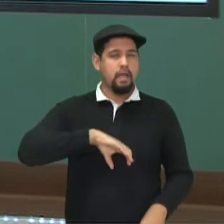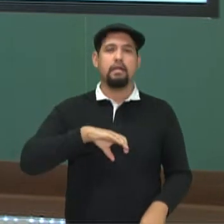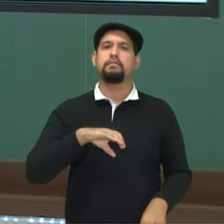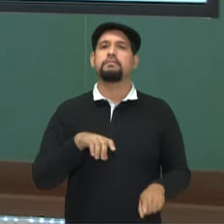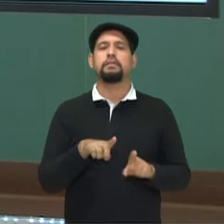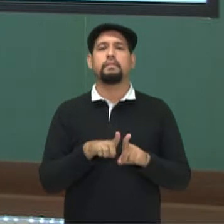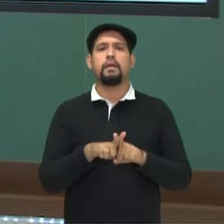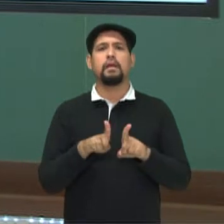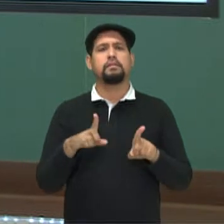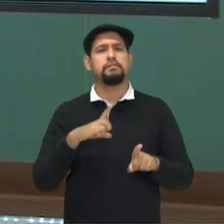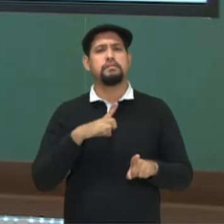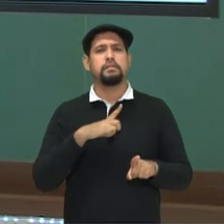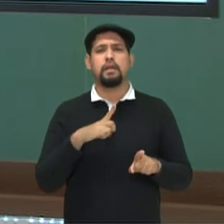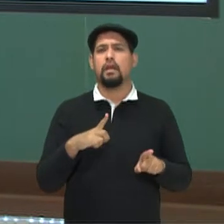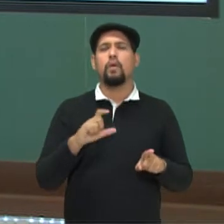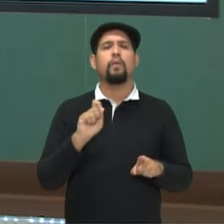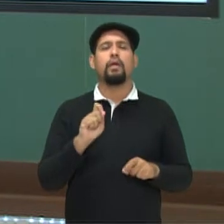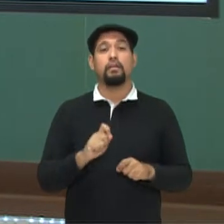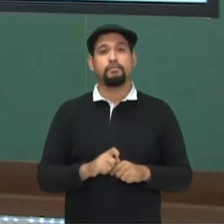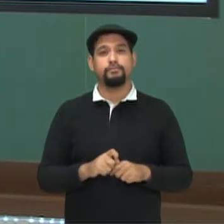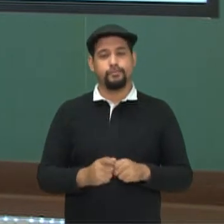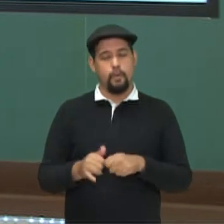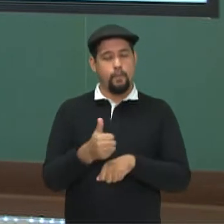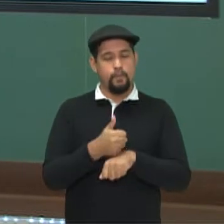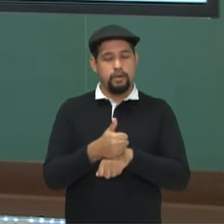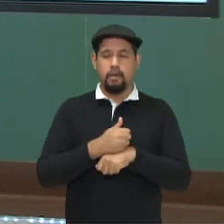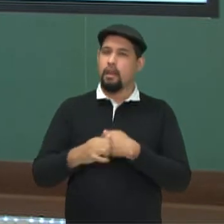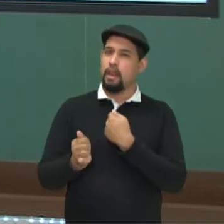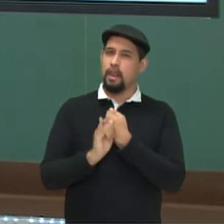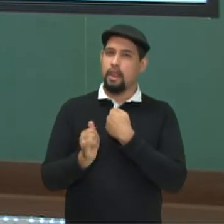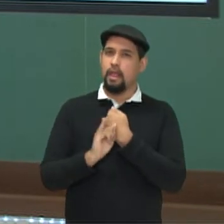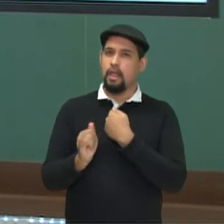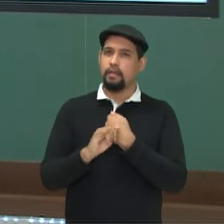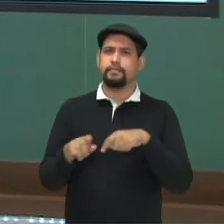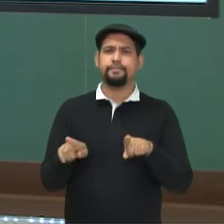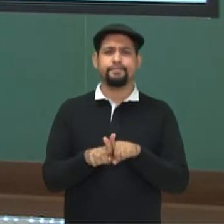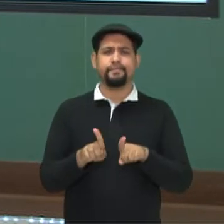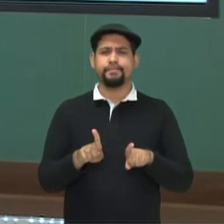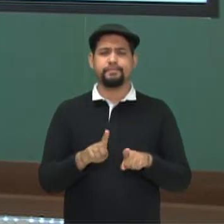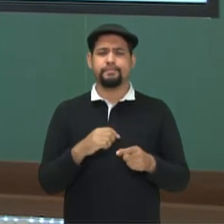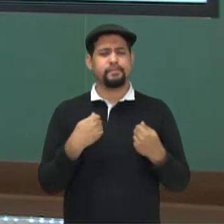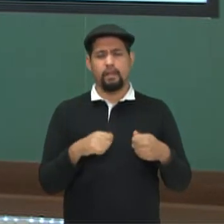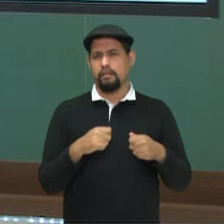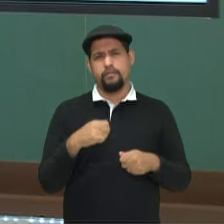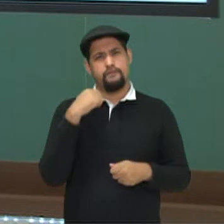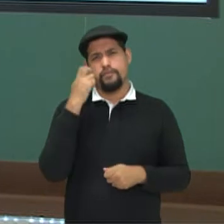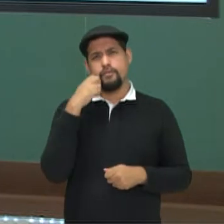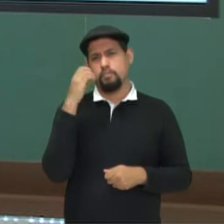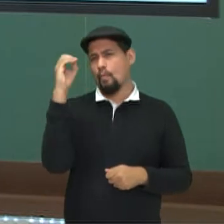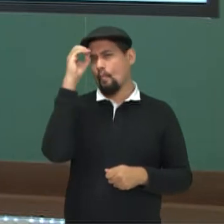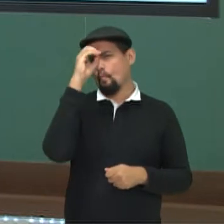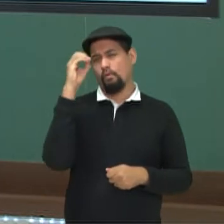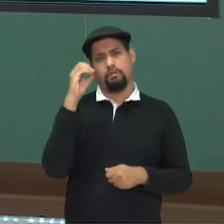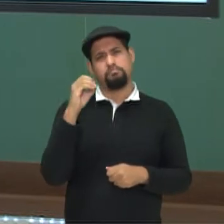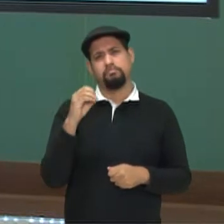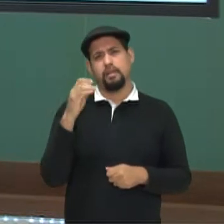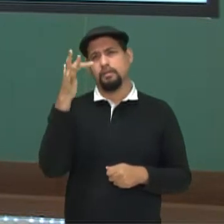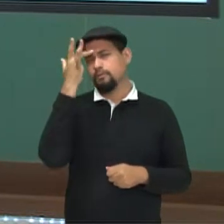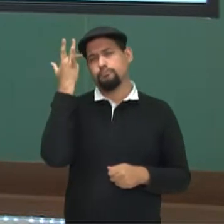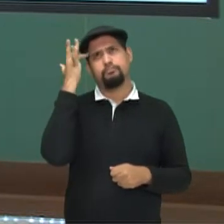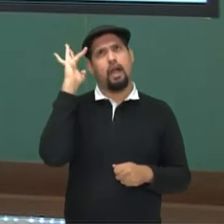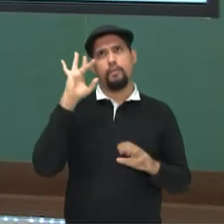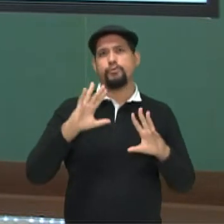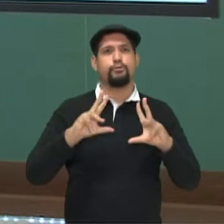de ser um cronista, ele admite aqui com toda a humildade que não é vergonhoso não saber, tudo bem, ninguém sabe